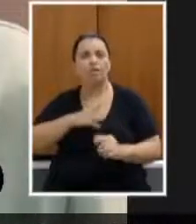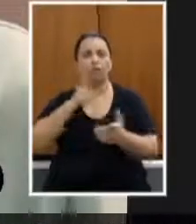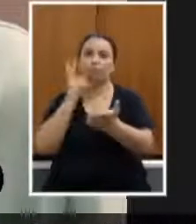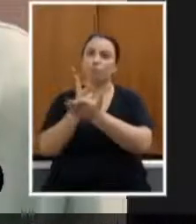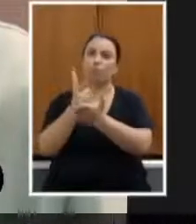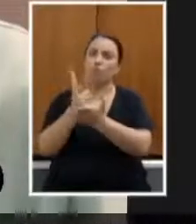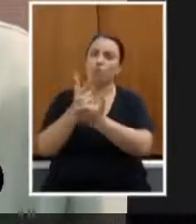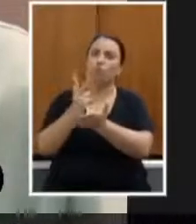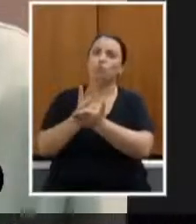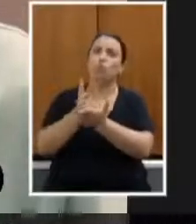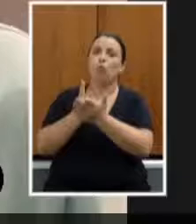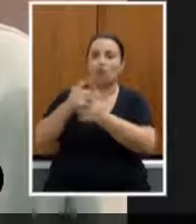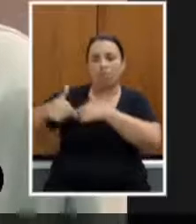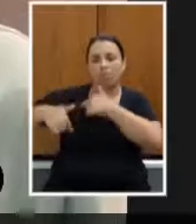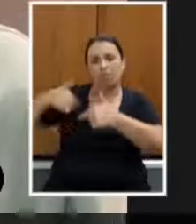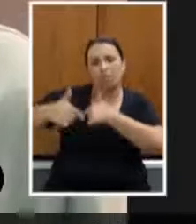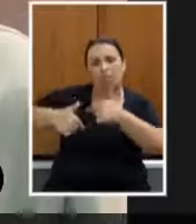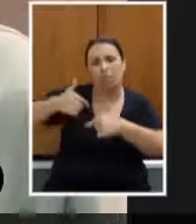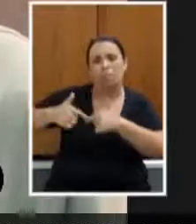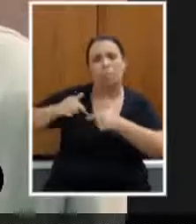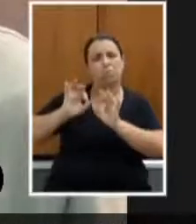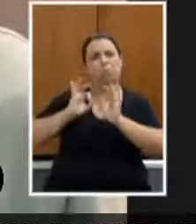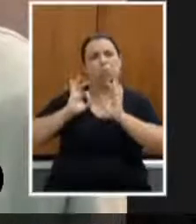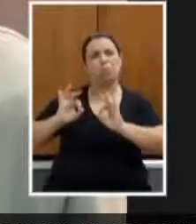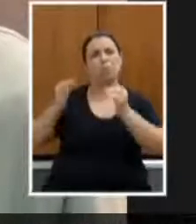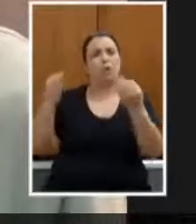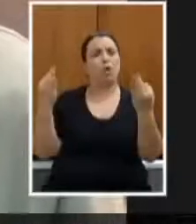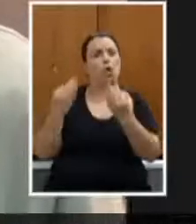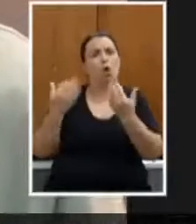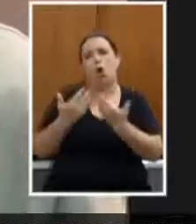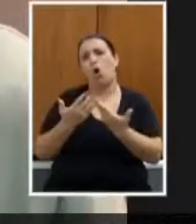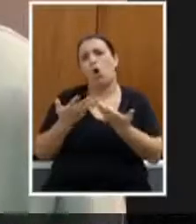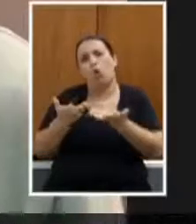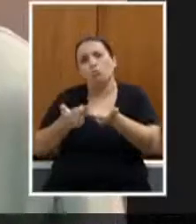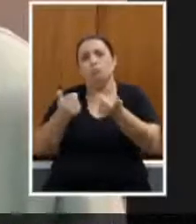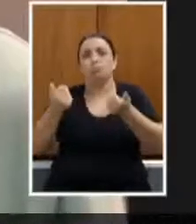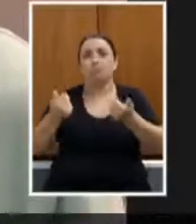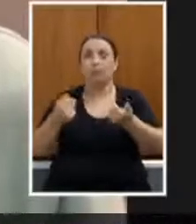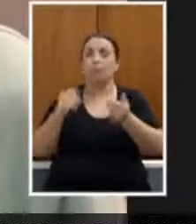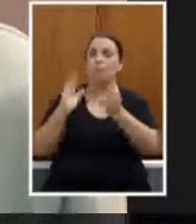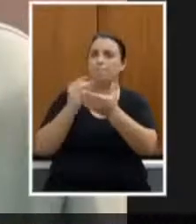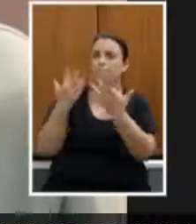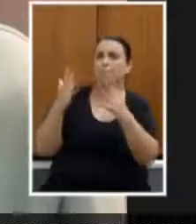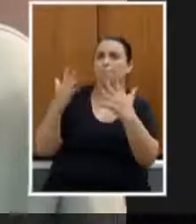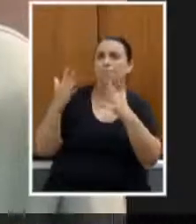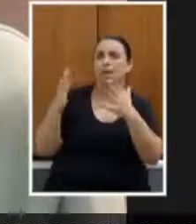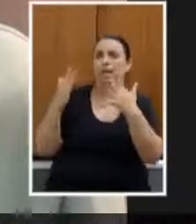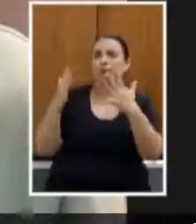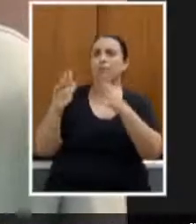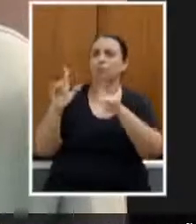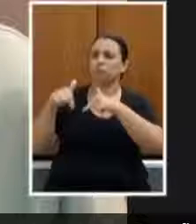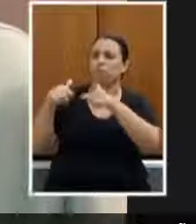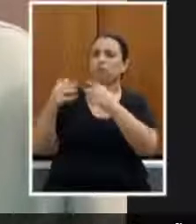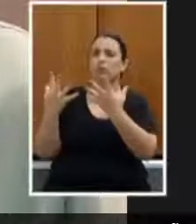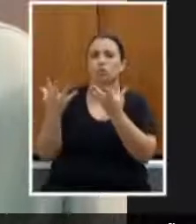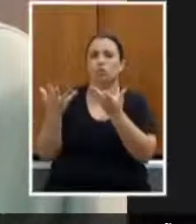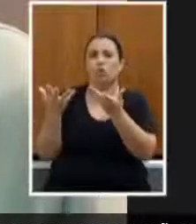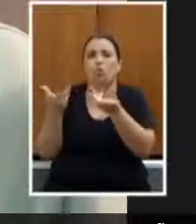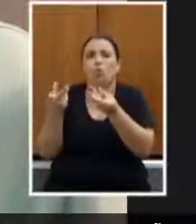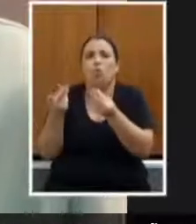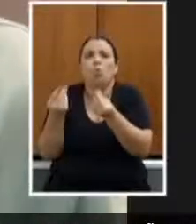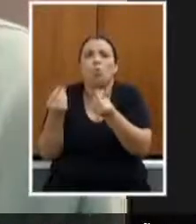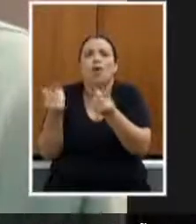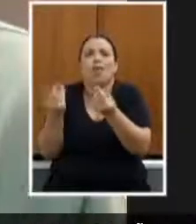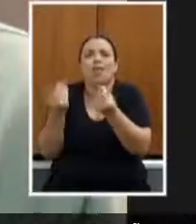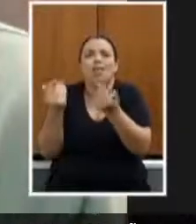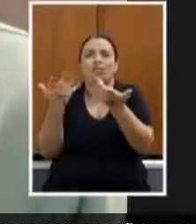continuar fazendo um trabalho brilhante. Parabéns a Vossa Excelência, a todos os servidores da Casa, em especial os nossos pares. Um abraço,